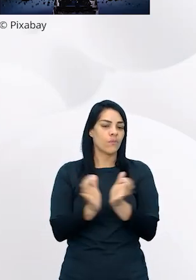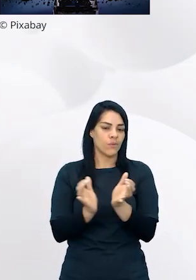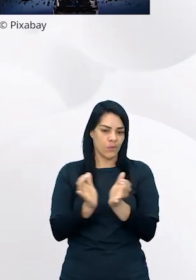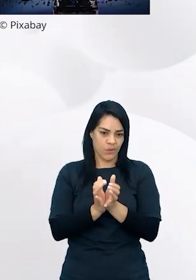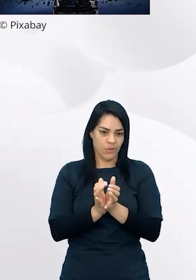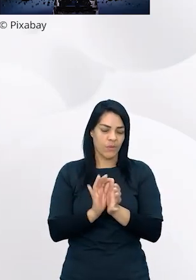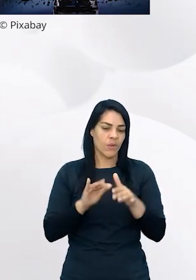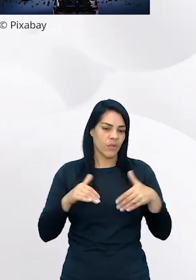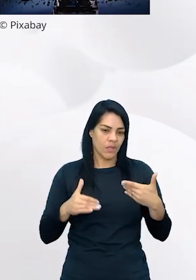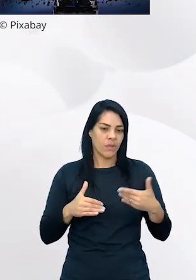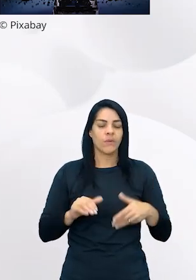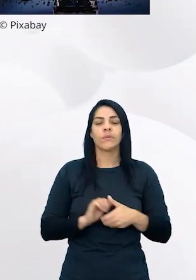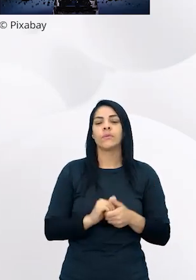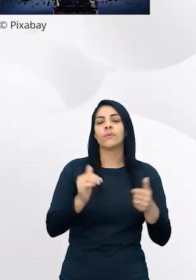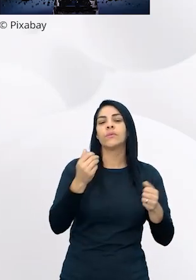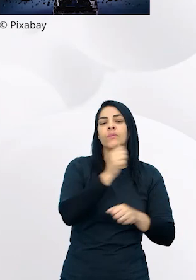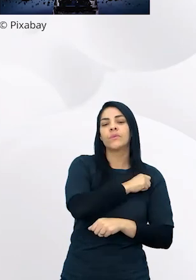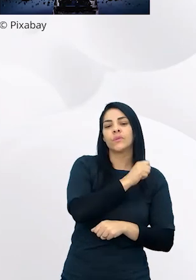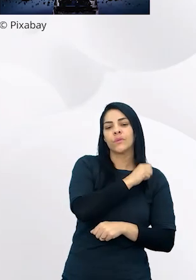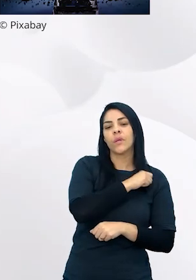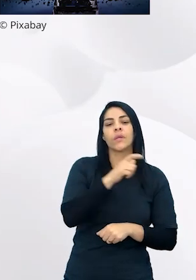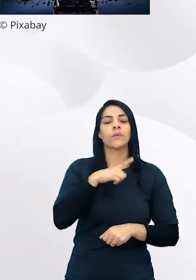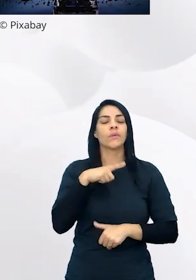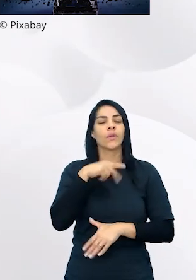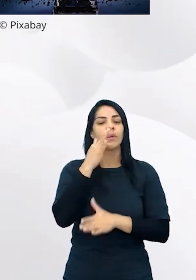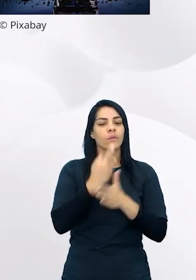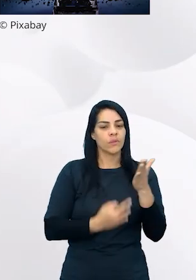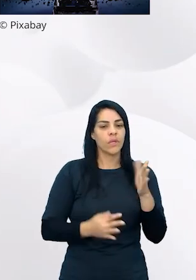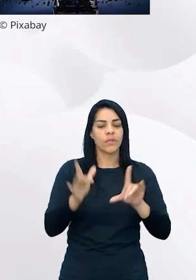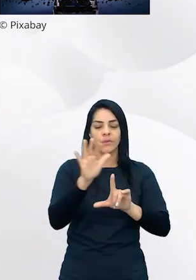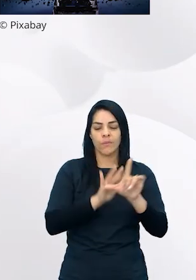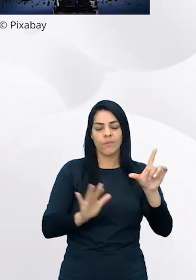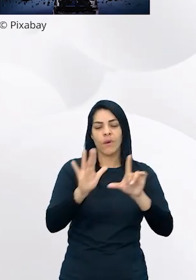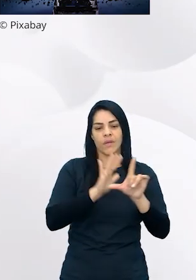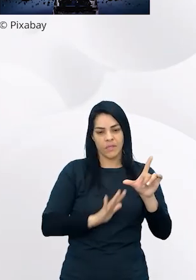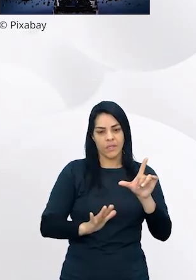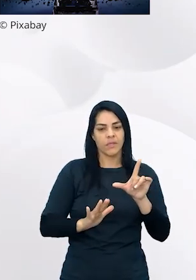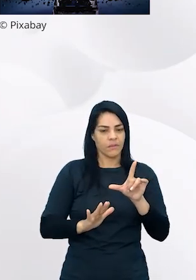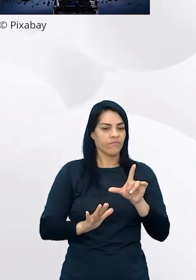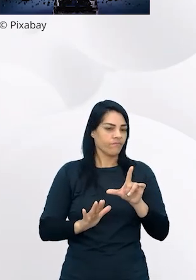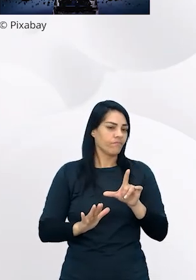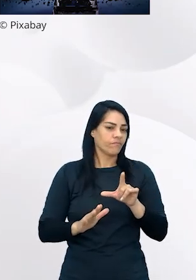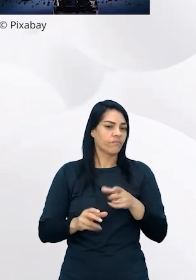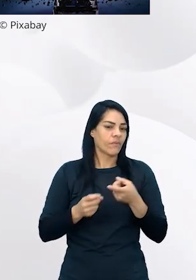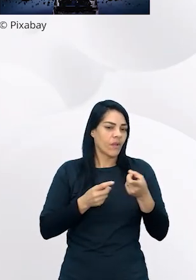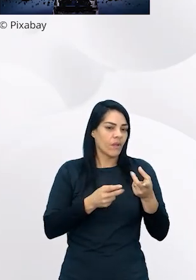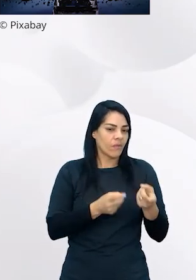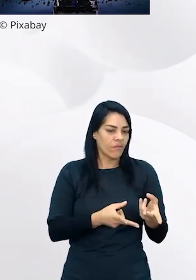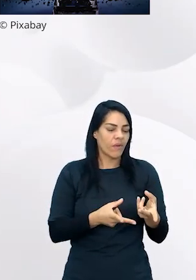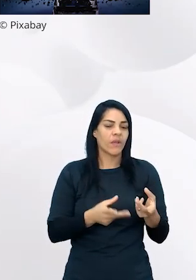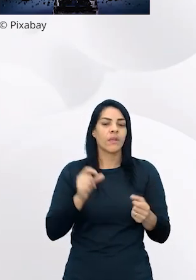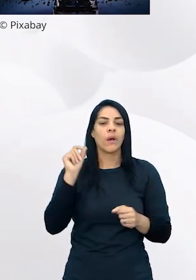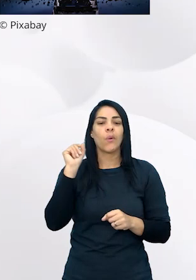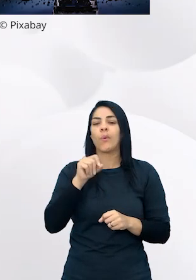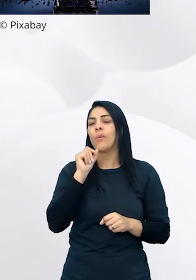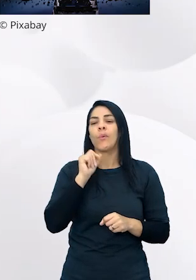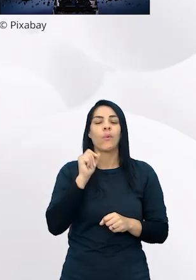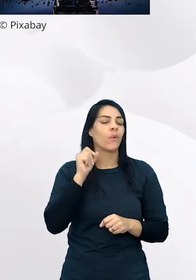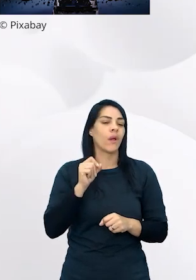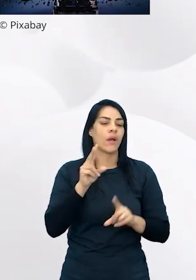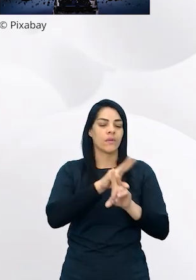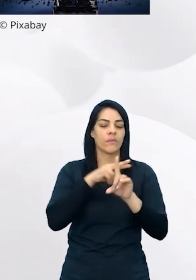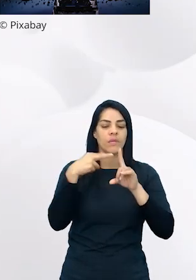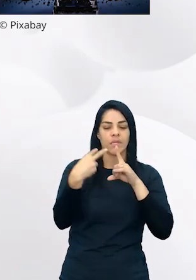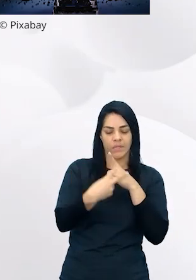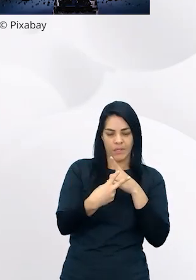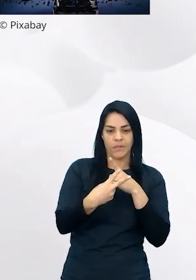tá? E os alunos deverão produzir aí um texto, uma imagem, que venda a perspectiva por eles defendida. Então, eles vão